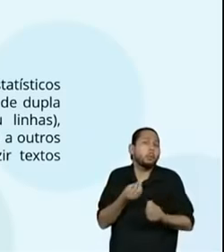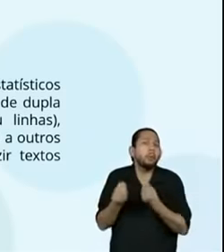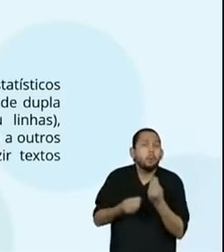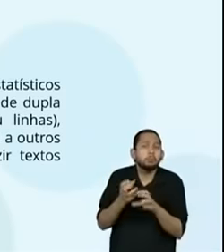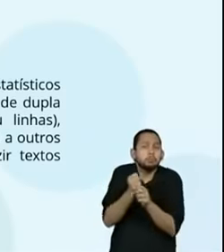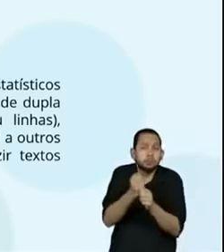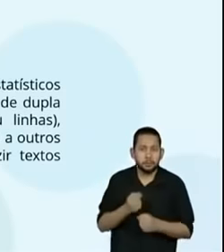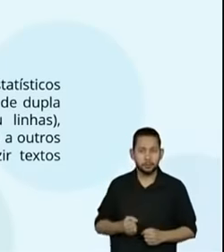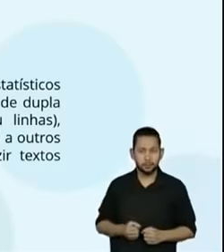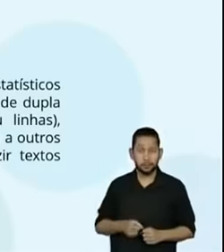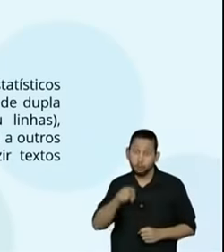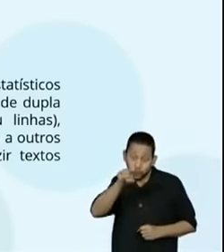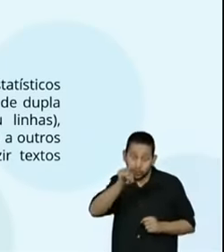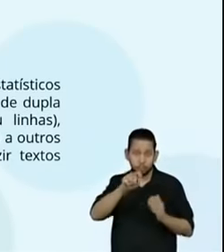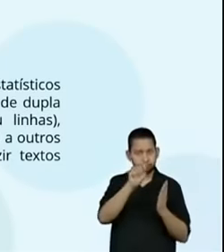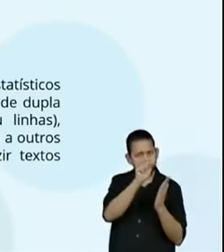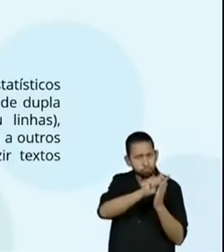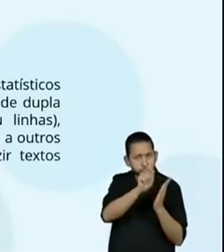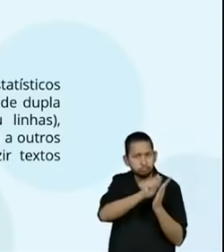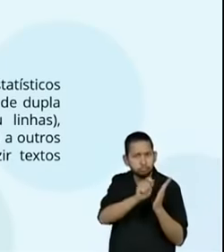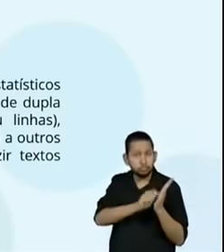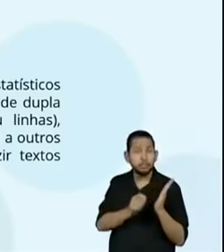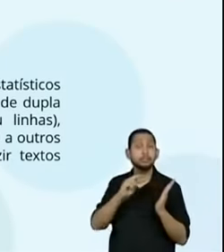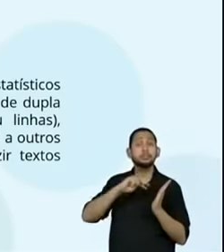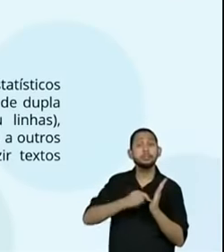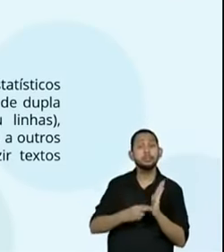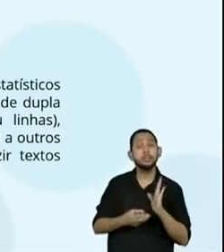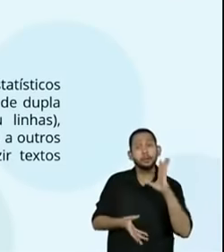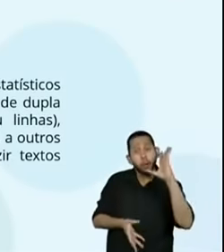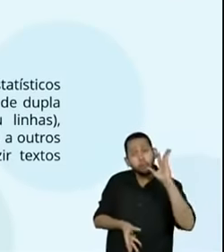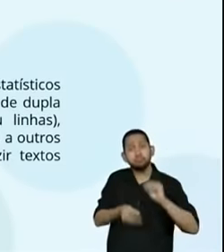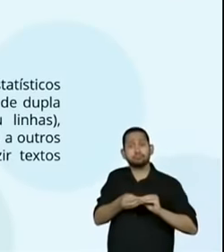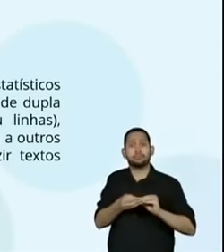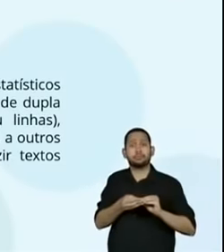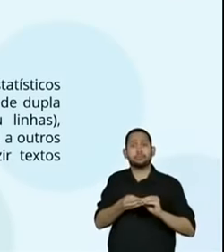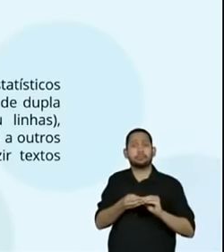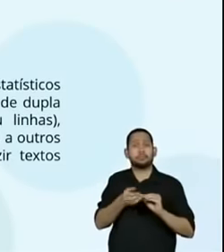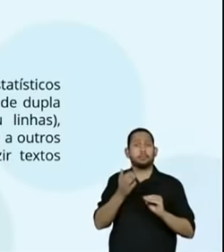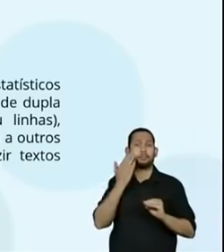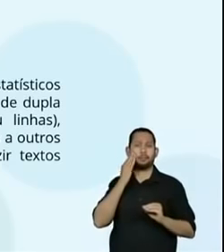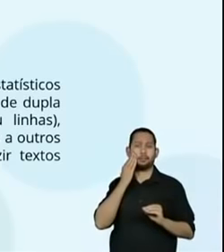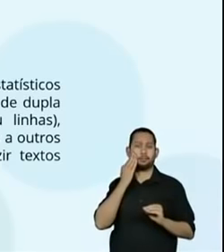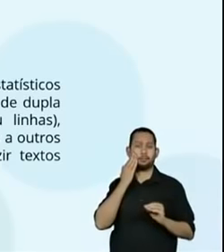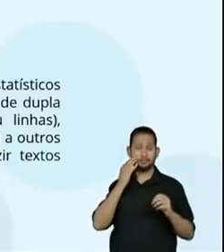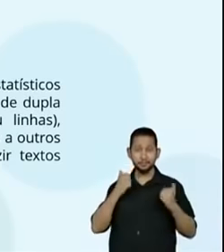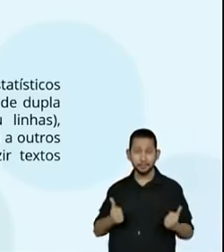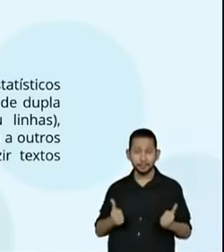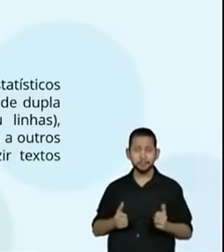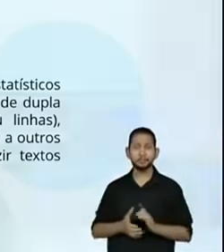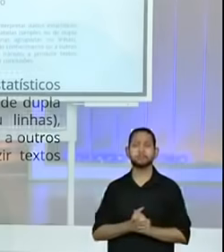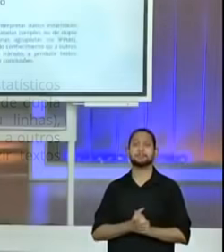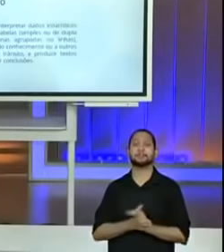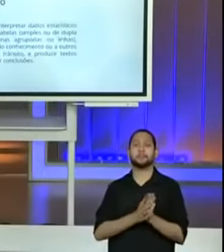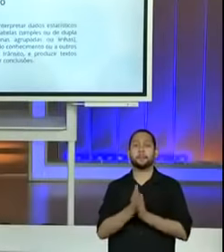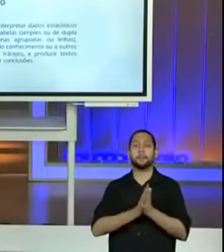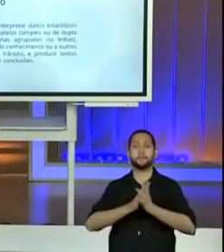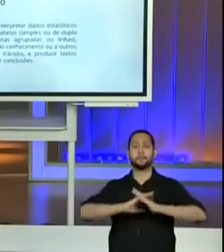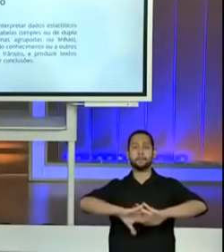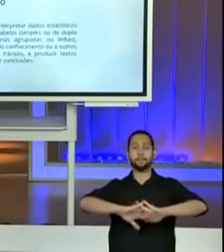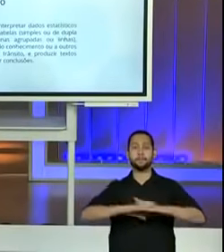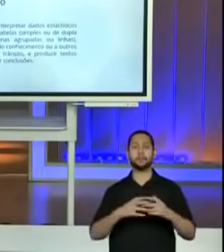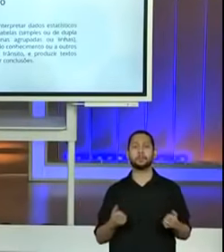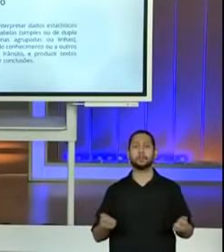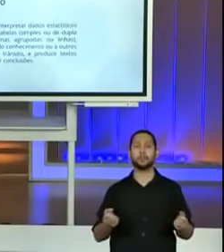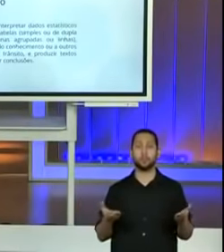com o objetivo de sintetizar conclusões. Certo? Então, vamos lá. A nossa aula hoje é